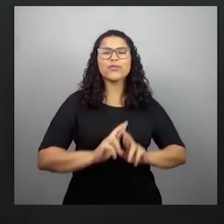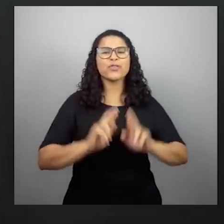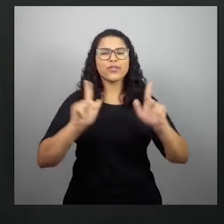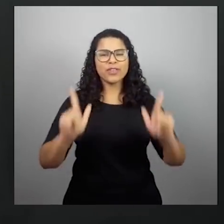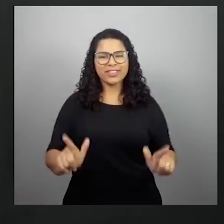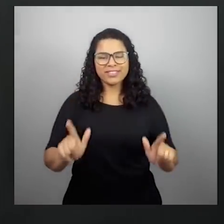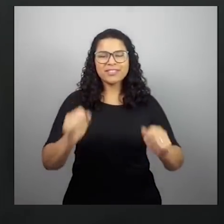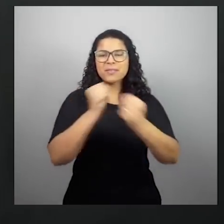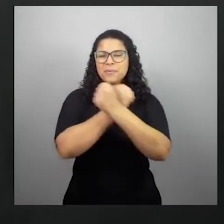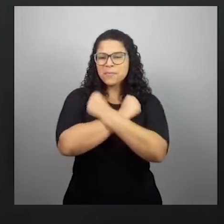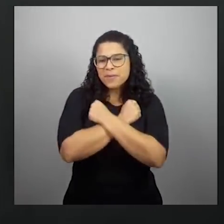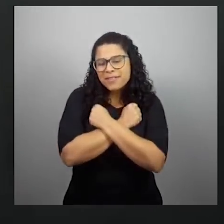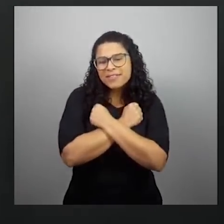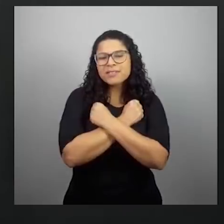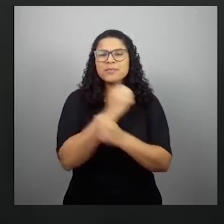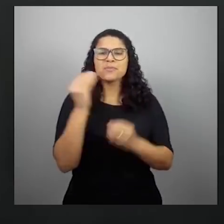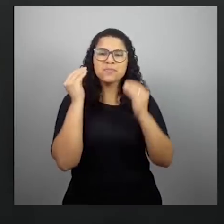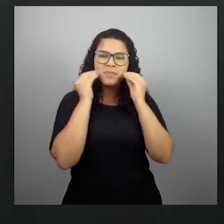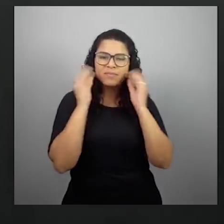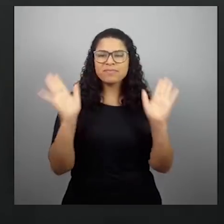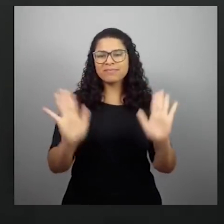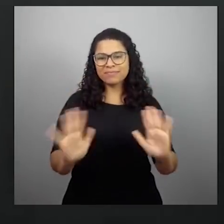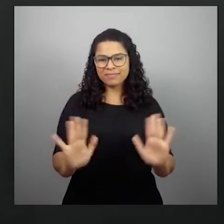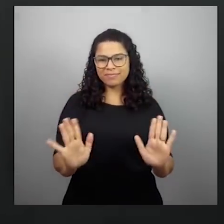Um abraço e até uma próxima.